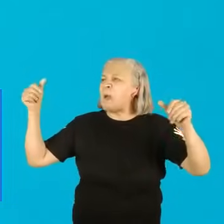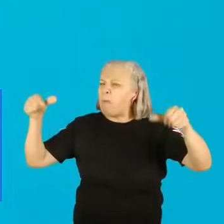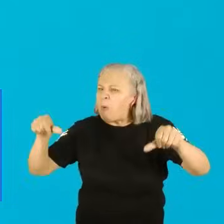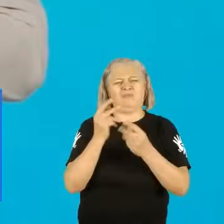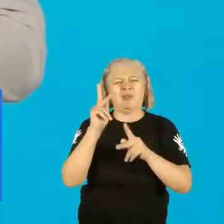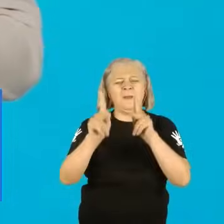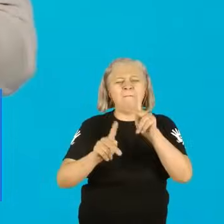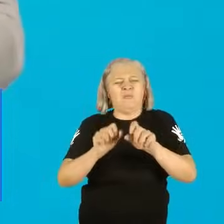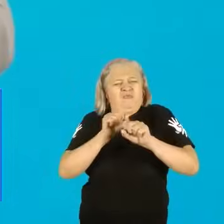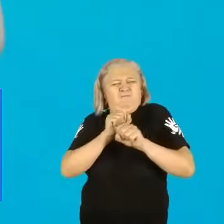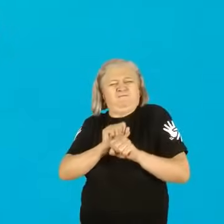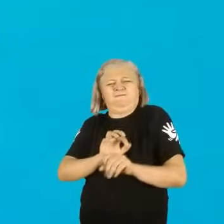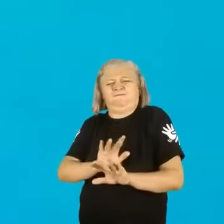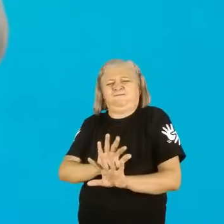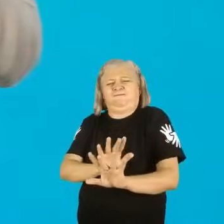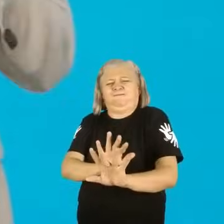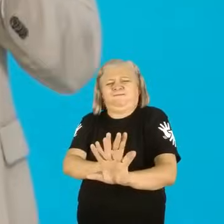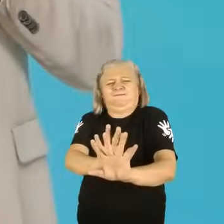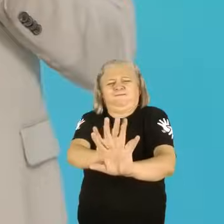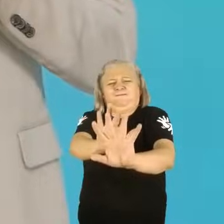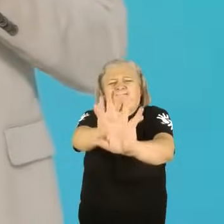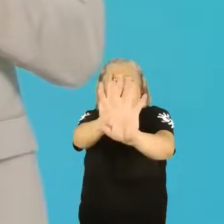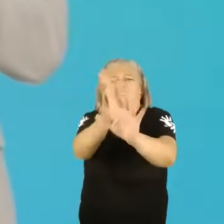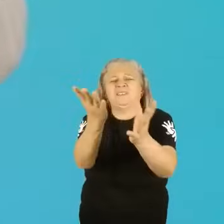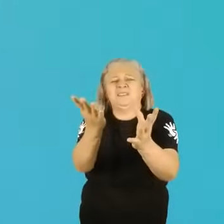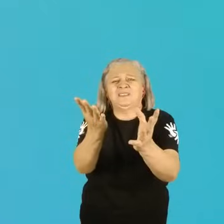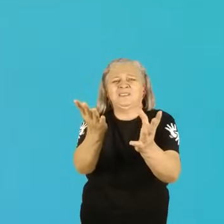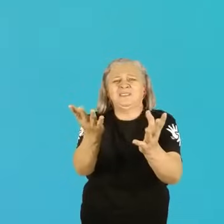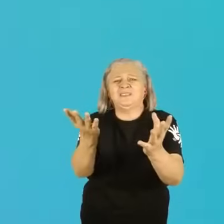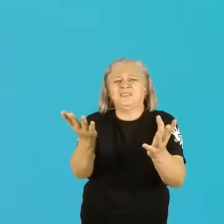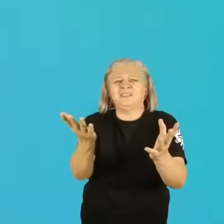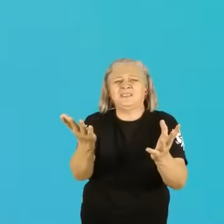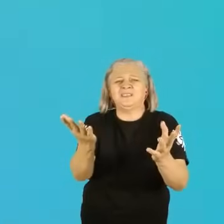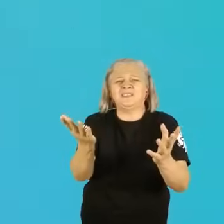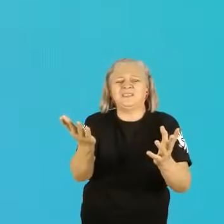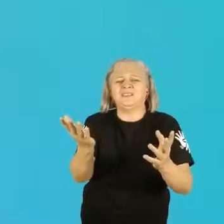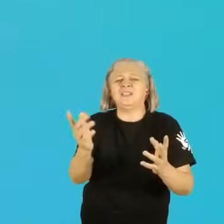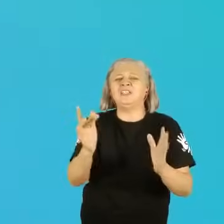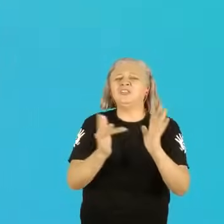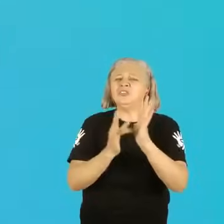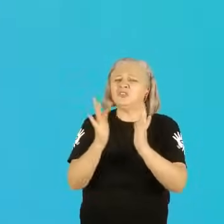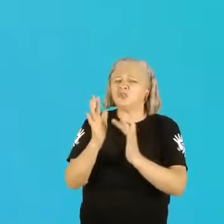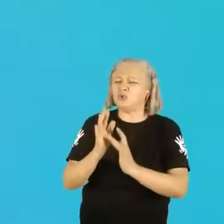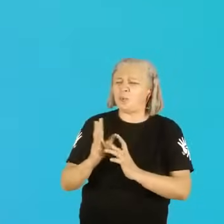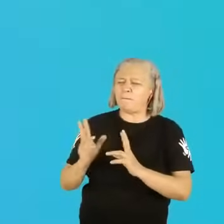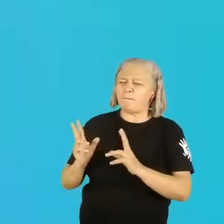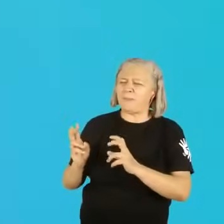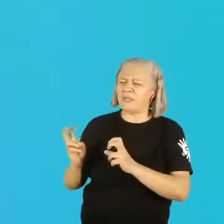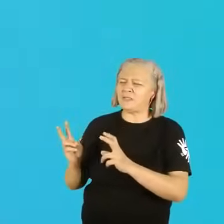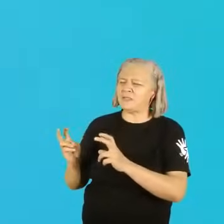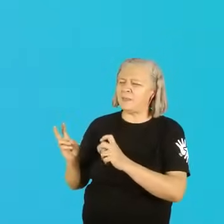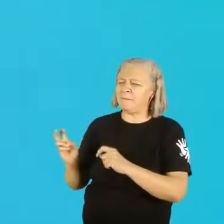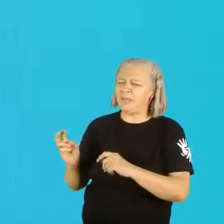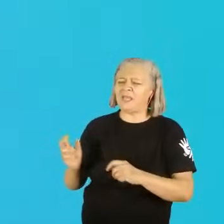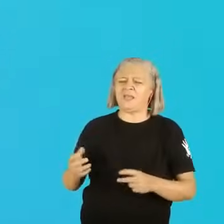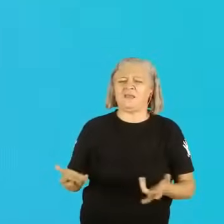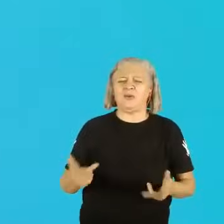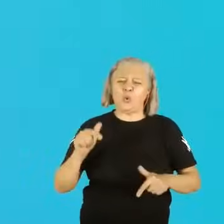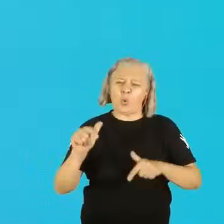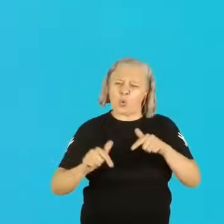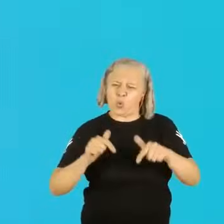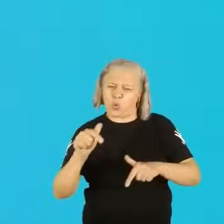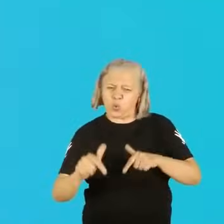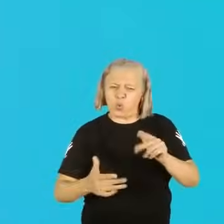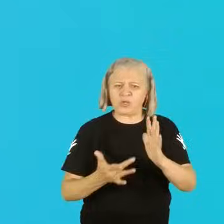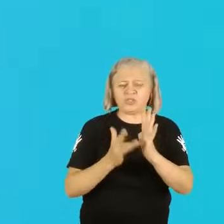acabou. Você sabe que uma das coisas que você vai perceber no ministério de Jesus, e o ministério de Jesus não foi muito